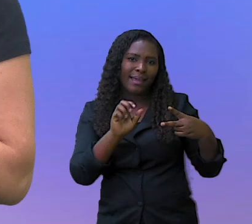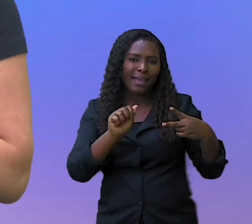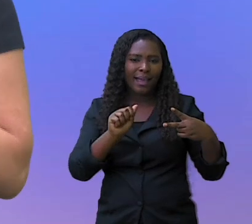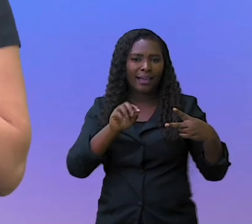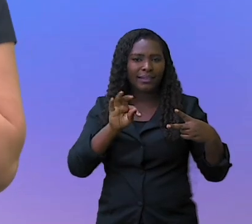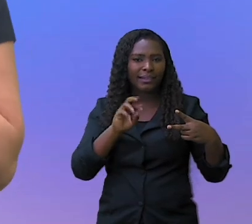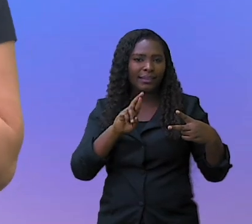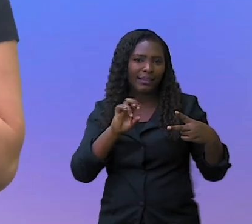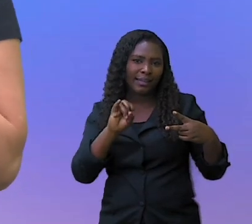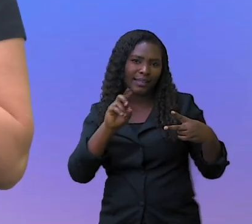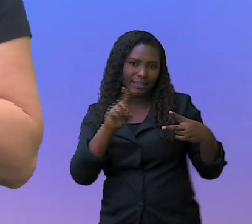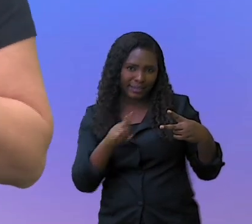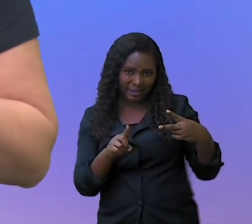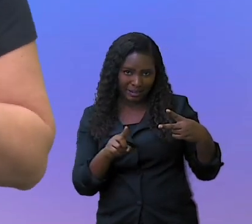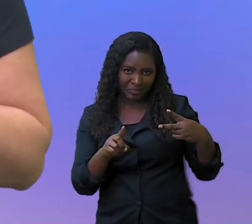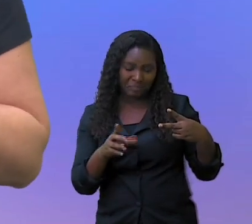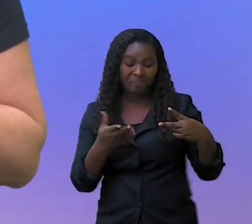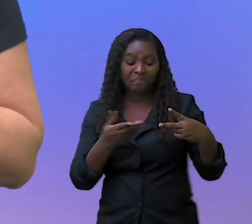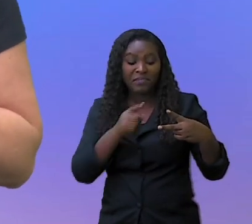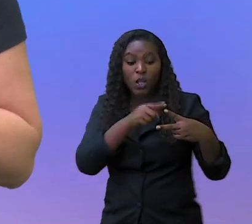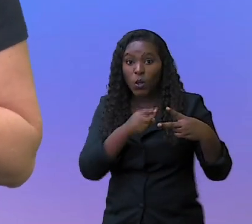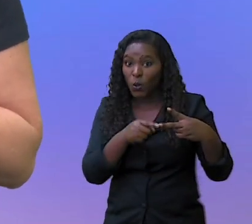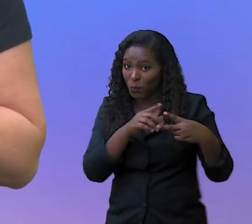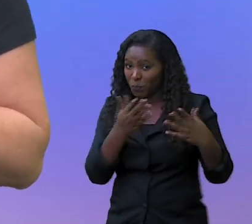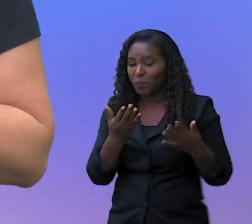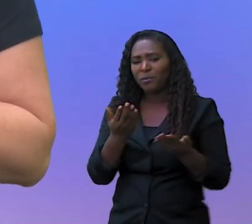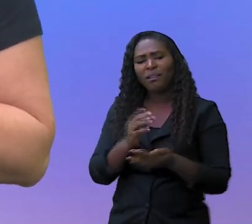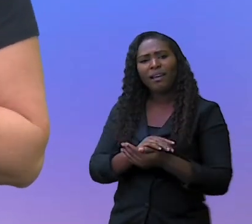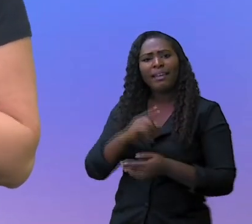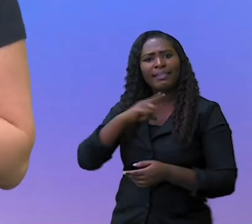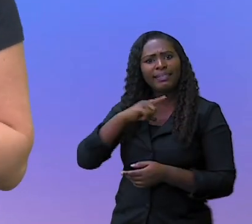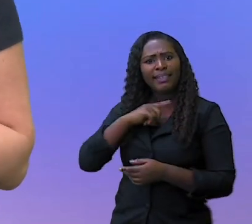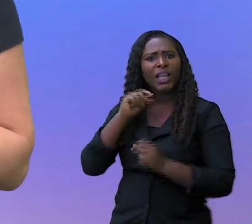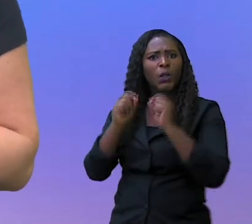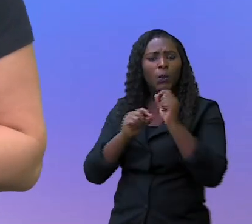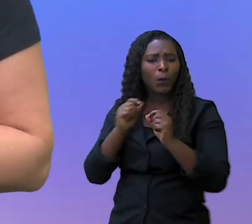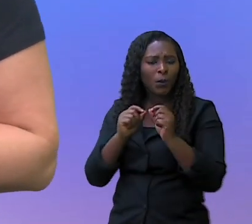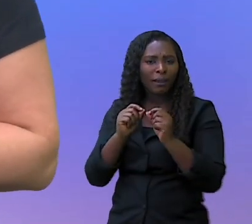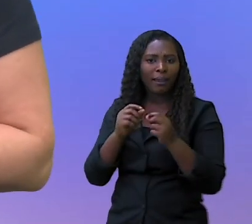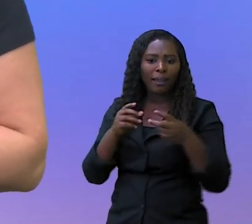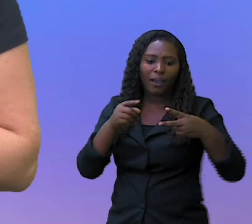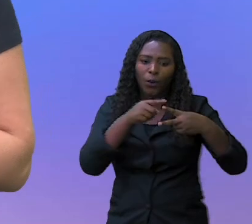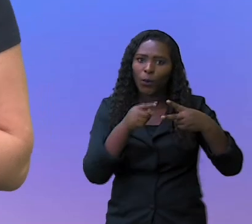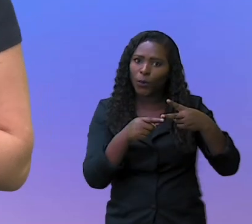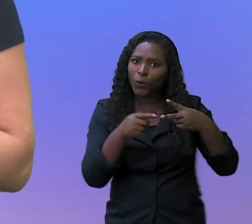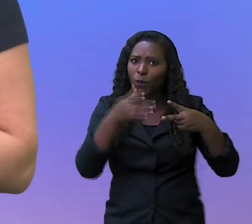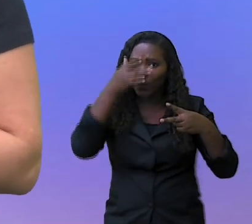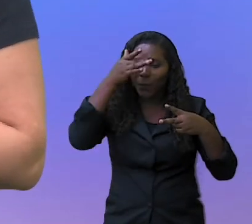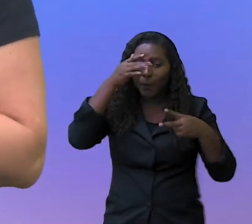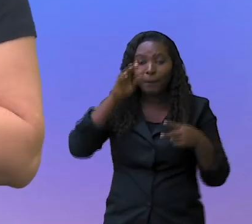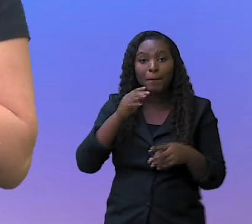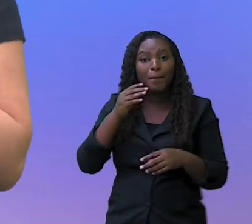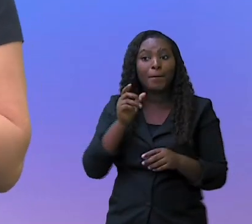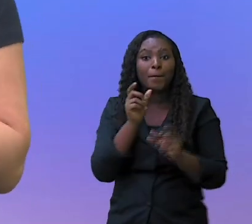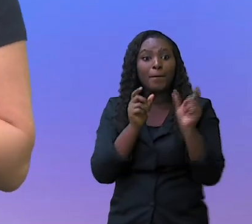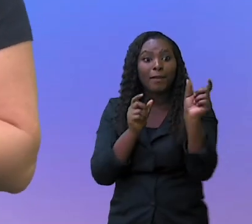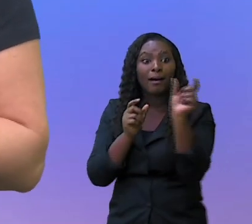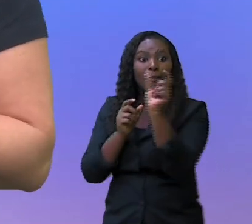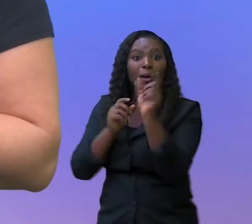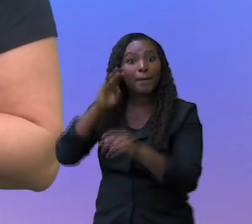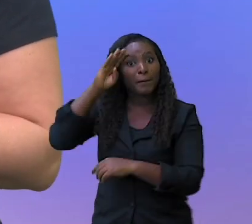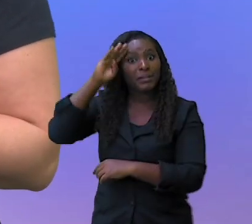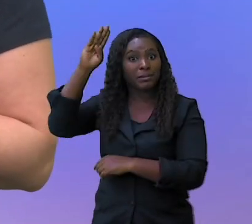Beatriz. Contudo, eles não são só sintagmas nominais aí nessa oração não é mesmo? A